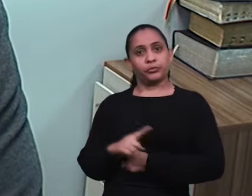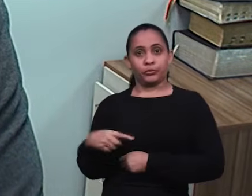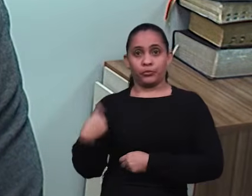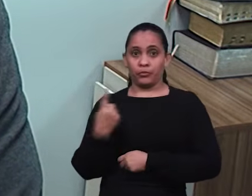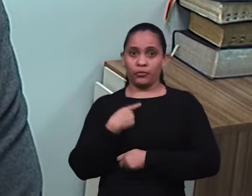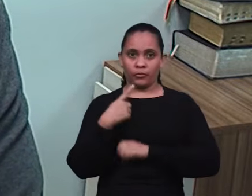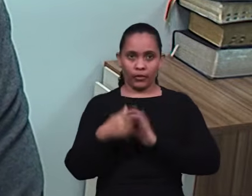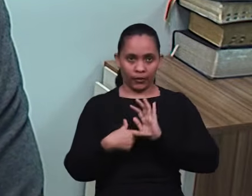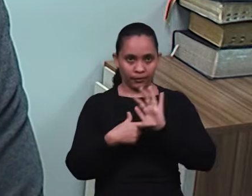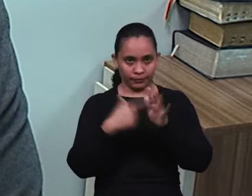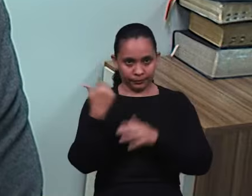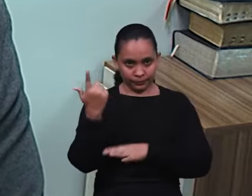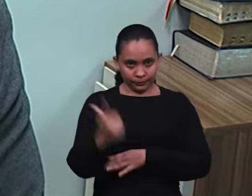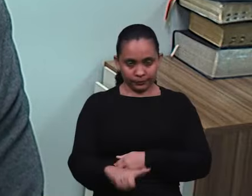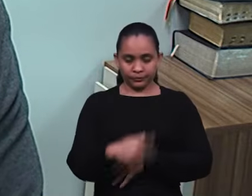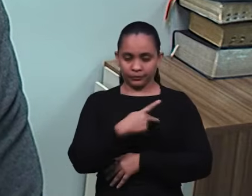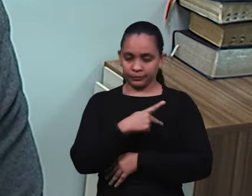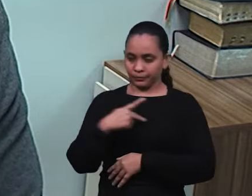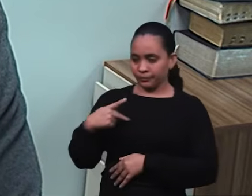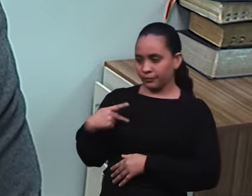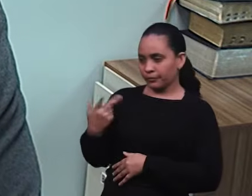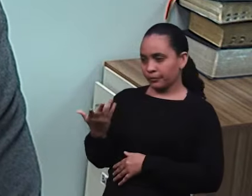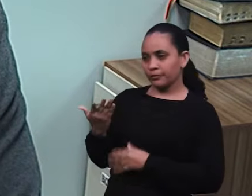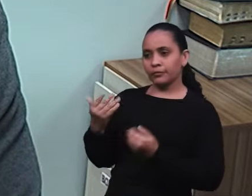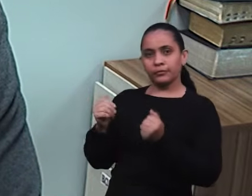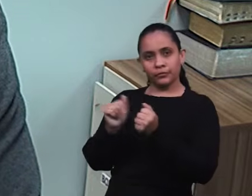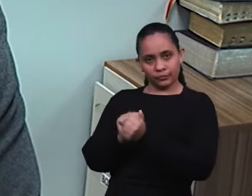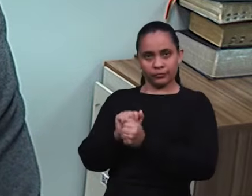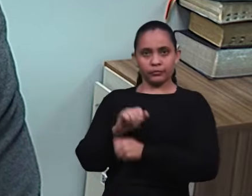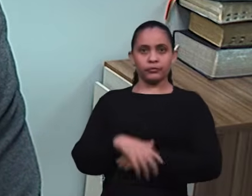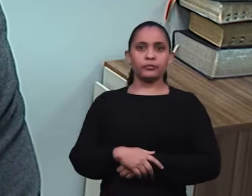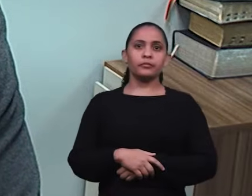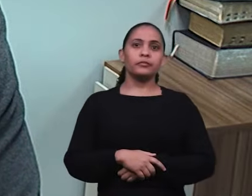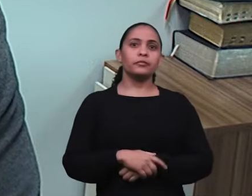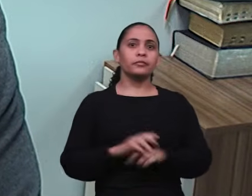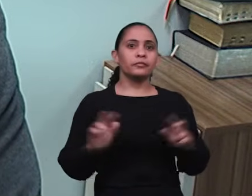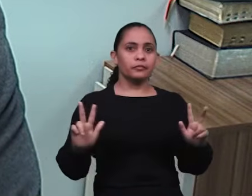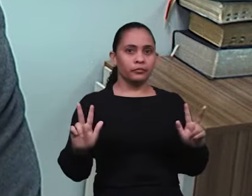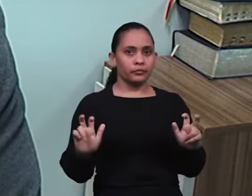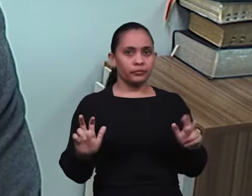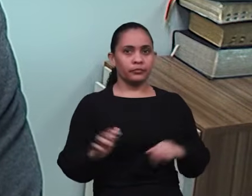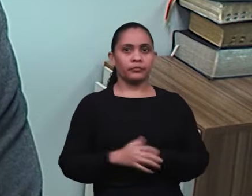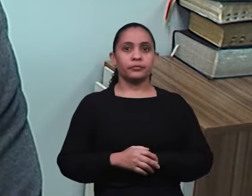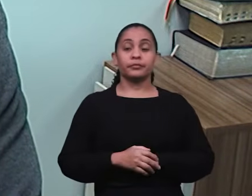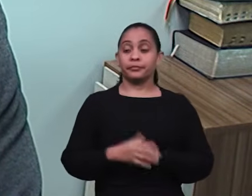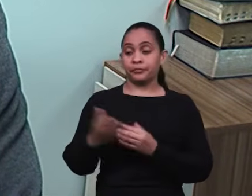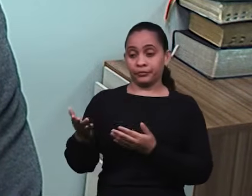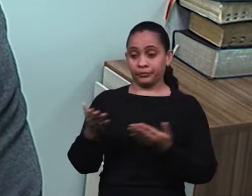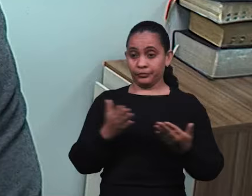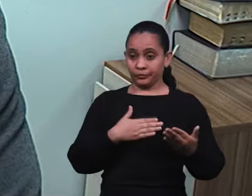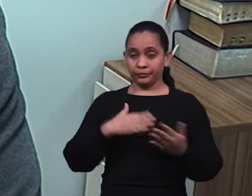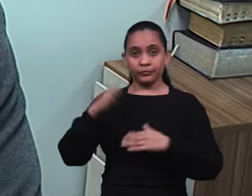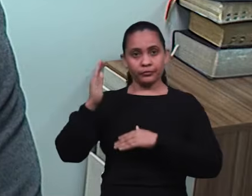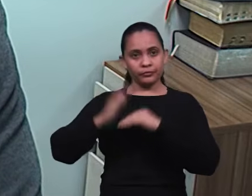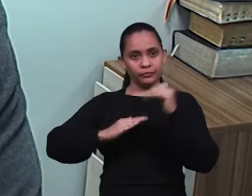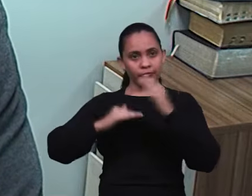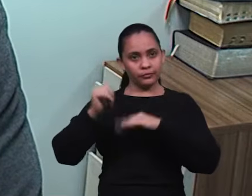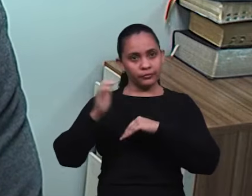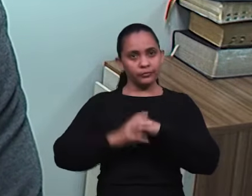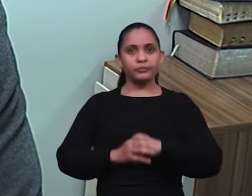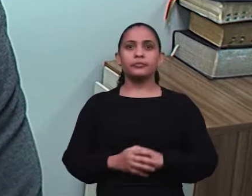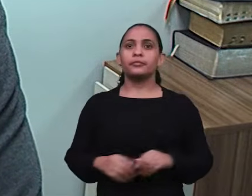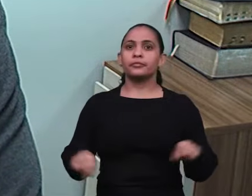E a gente vai trazer mais uma vez os nossos queridos irmãos, os pastores que estarão falando sobre esse assunto. E para isso eu recebo aqui os